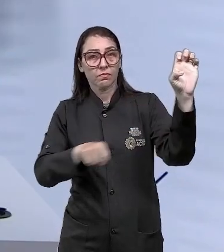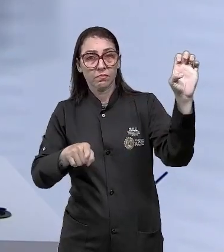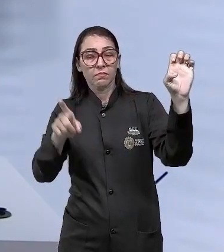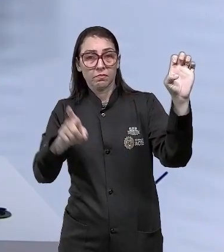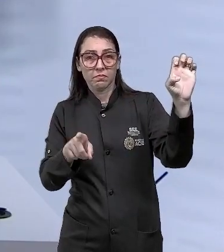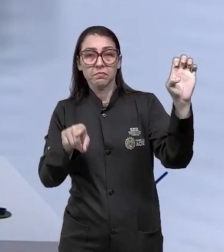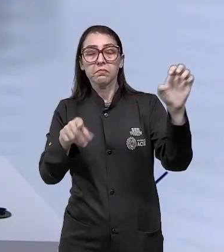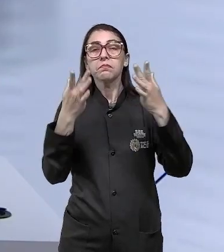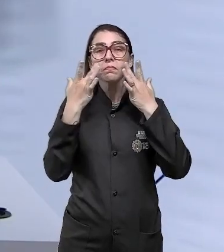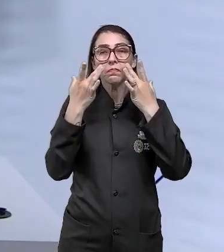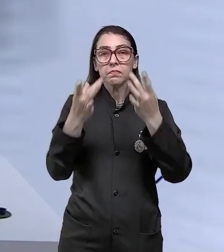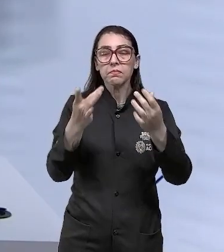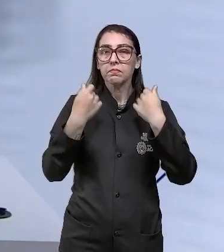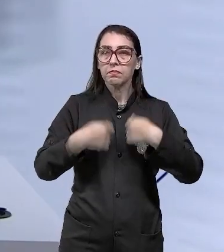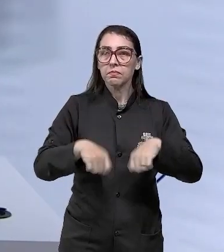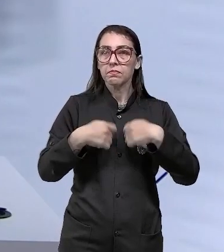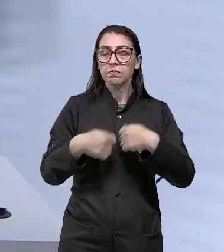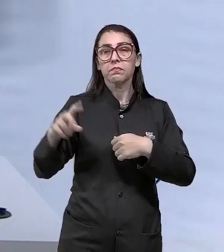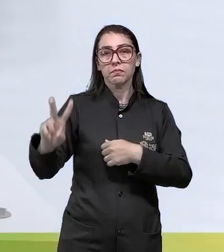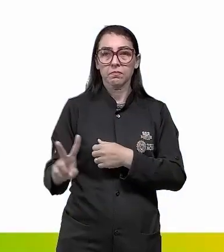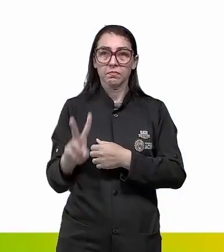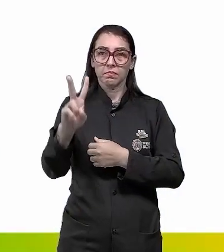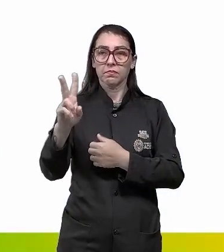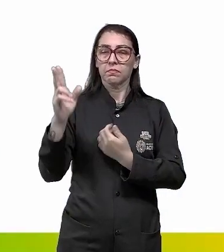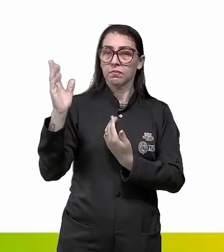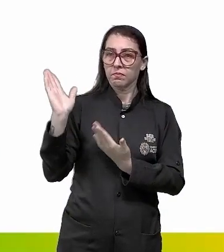ficar atento. Por exemplo, esses valores aqui.